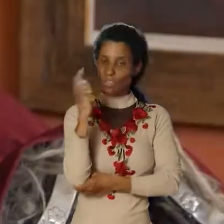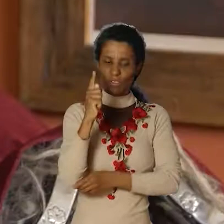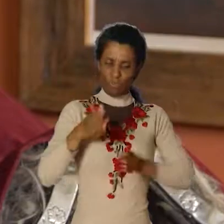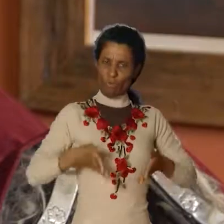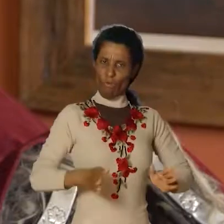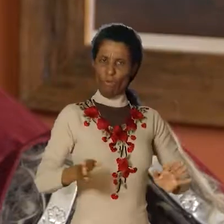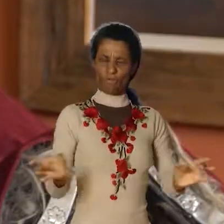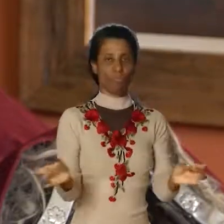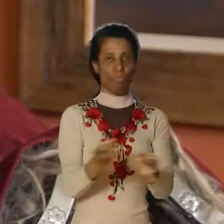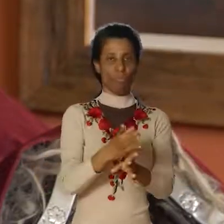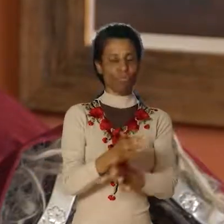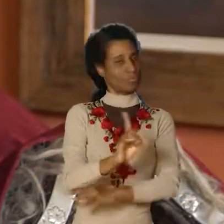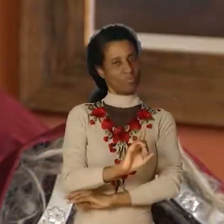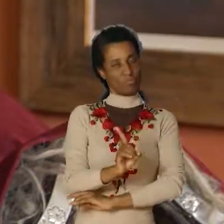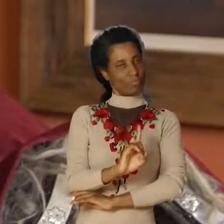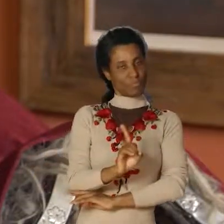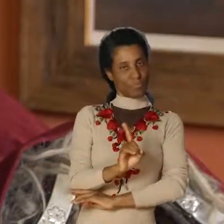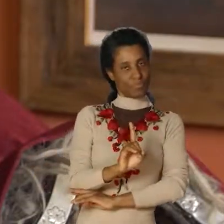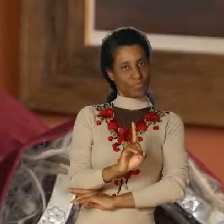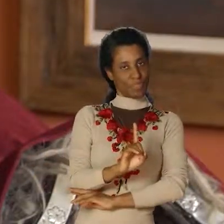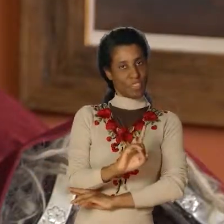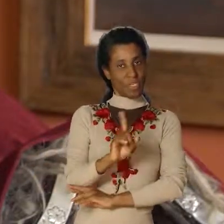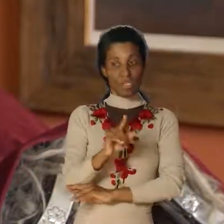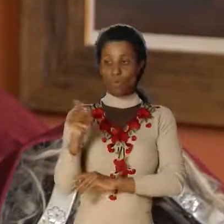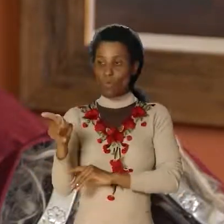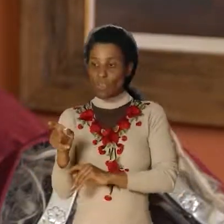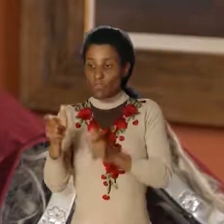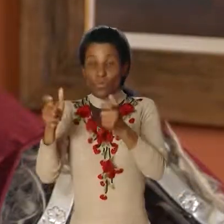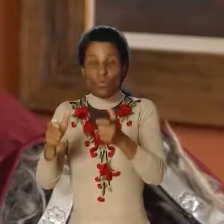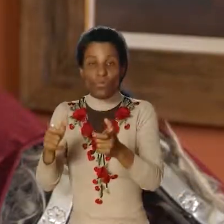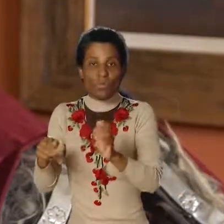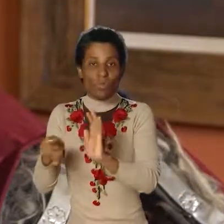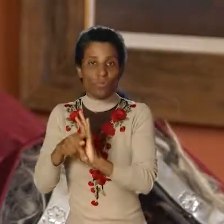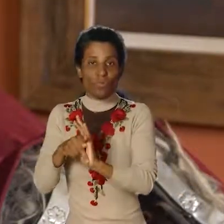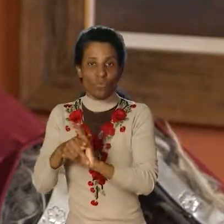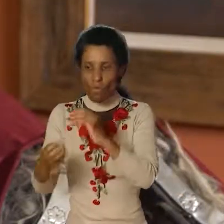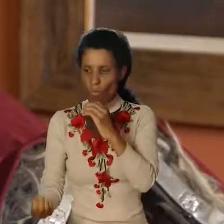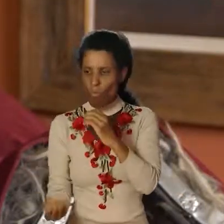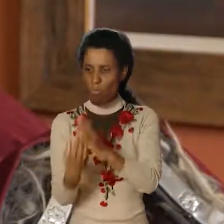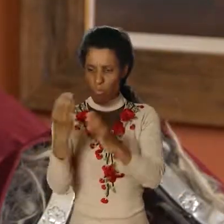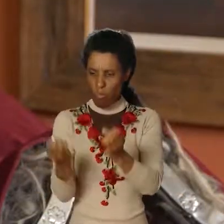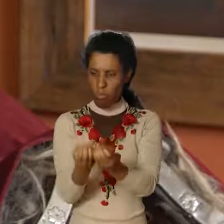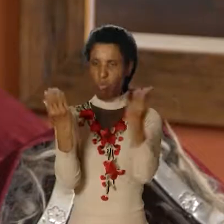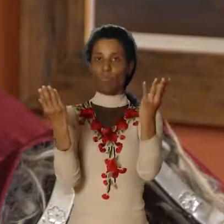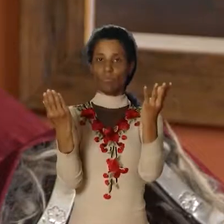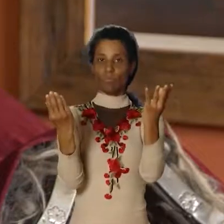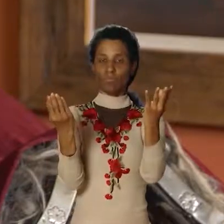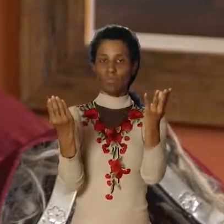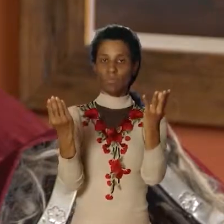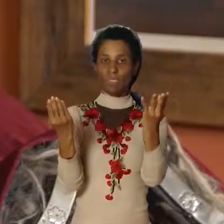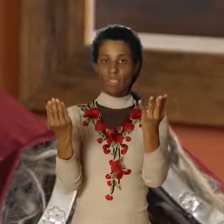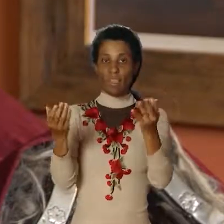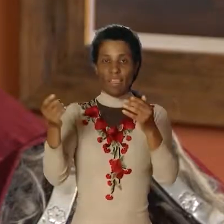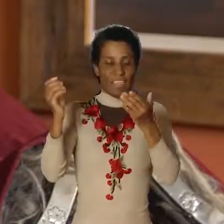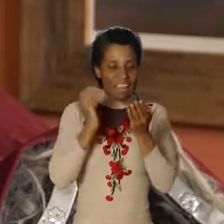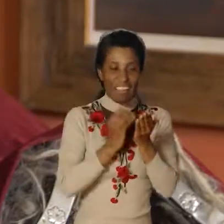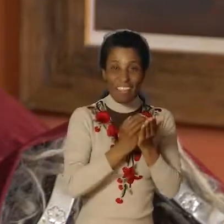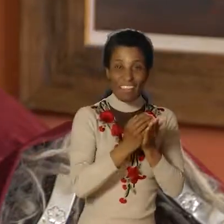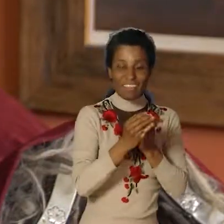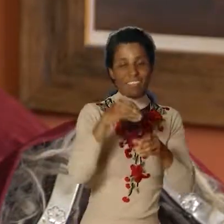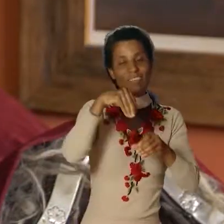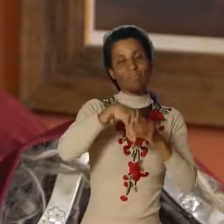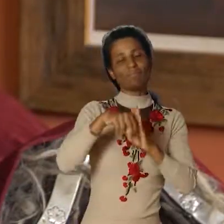O gaúcho, ele não nasce pronto. O gaúcho, ele não vem de nenhuma parte. Ele não surge. Ele